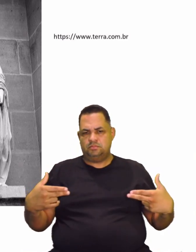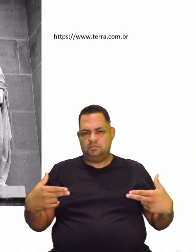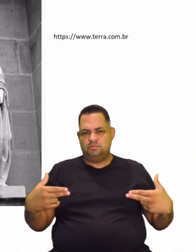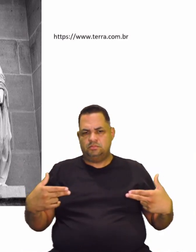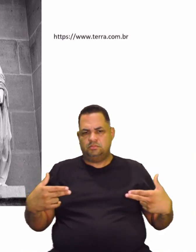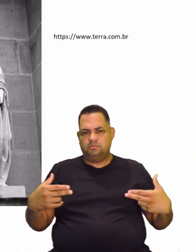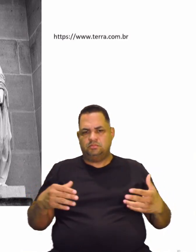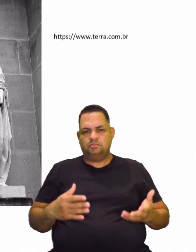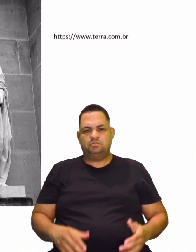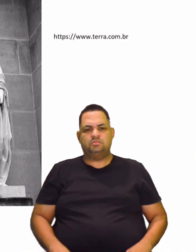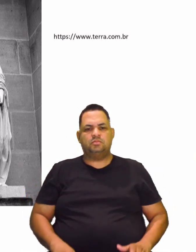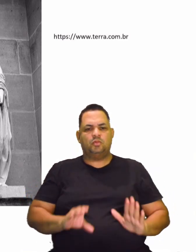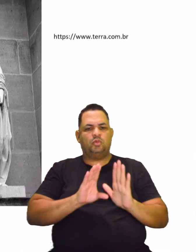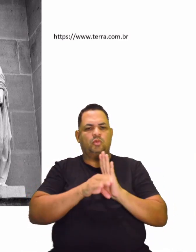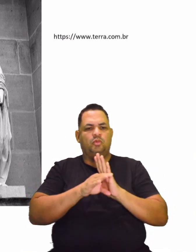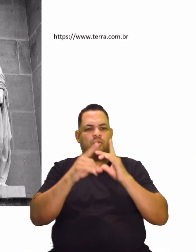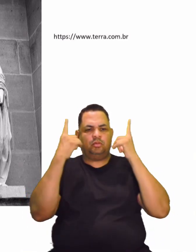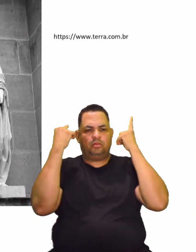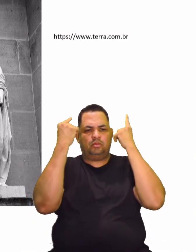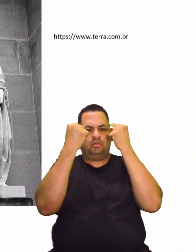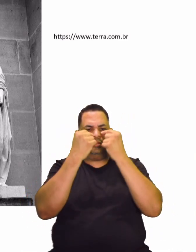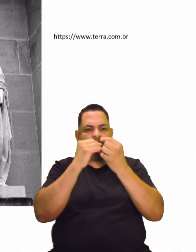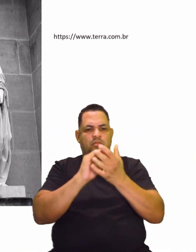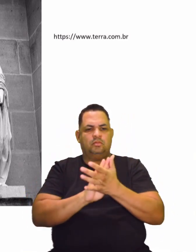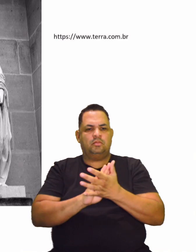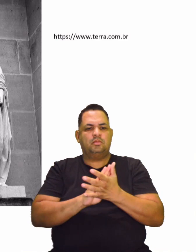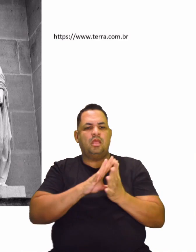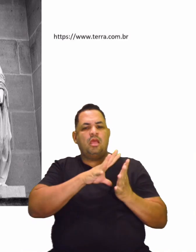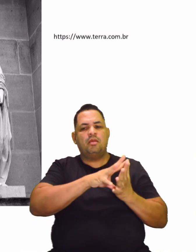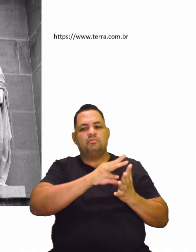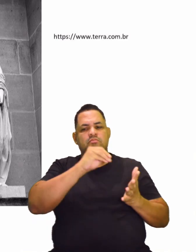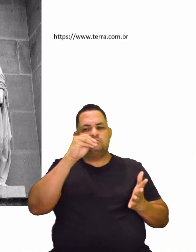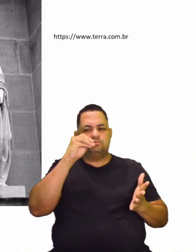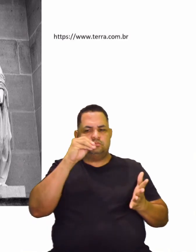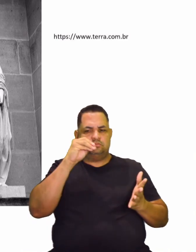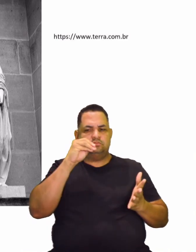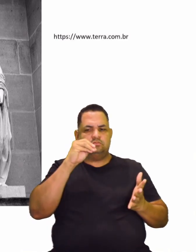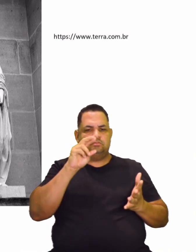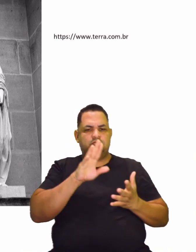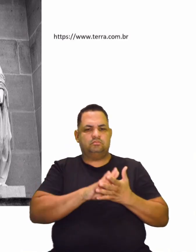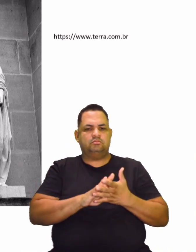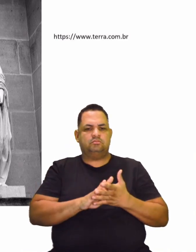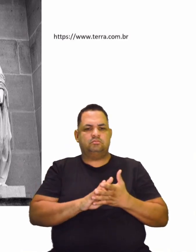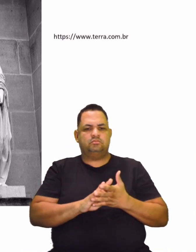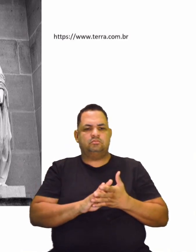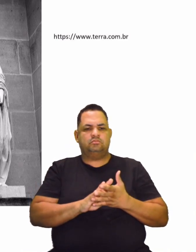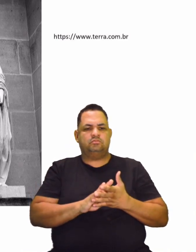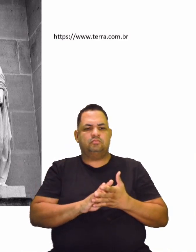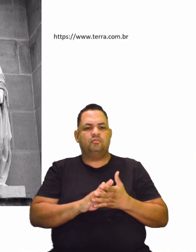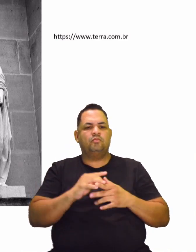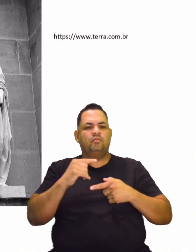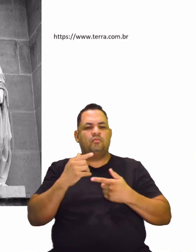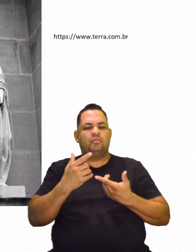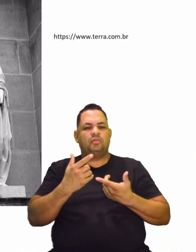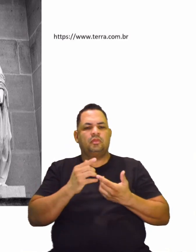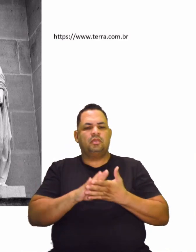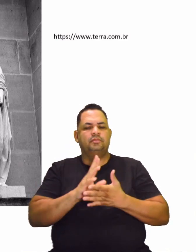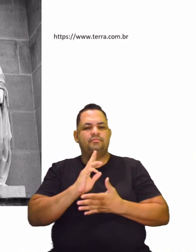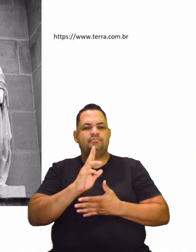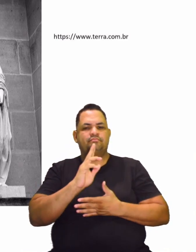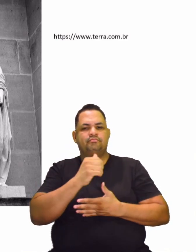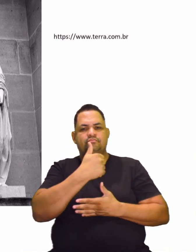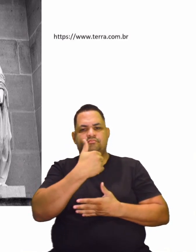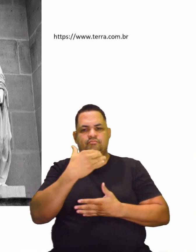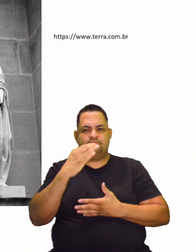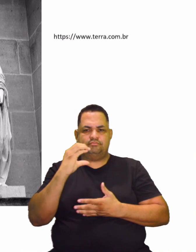coisas. O conceito grego é a mimesis, ou seja, imitação. Imitação 100%